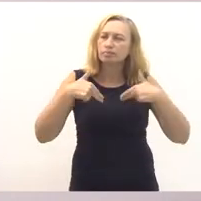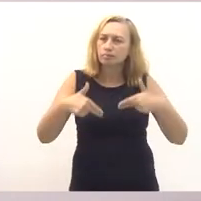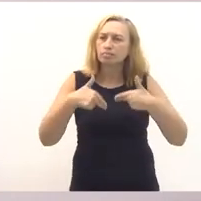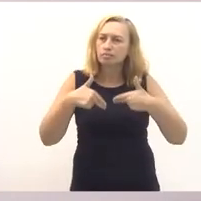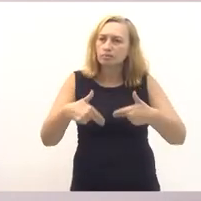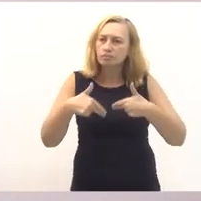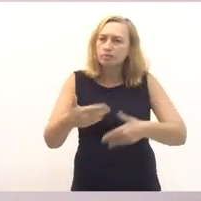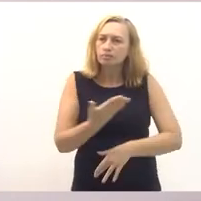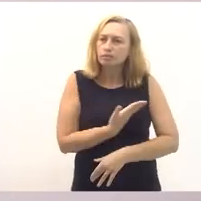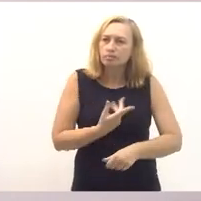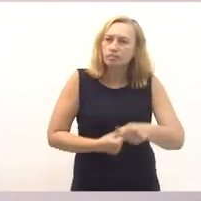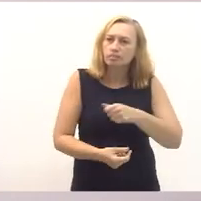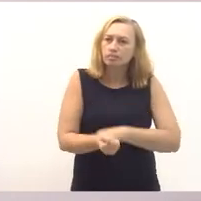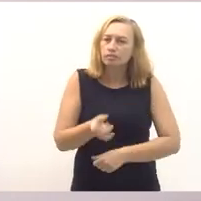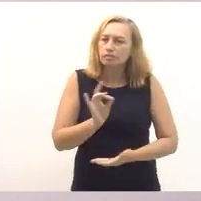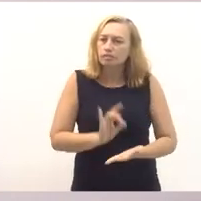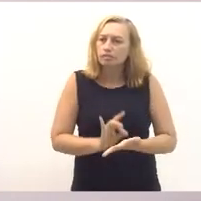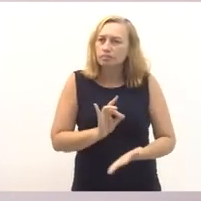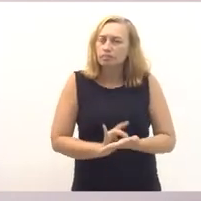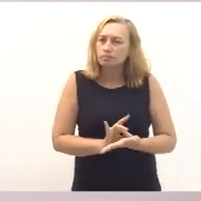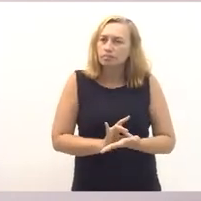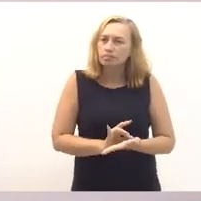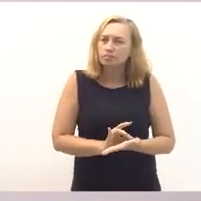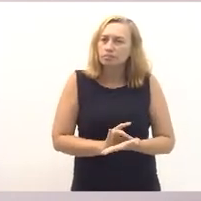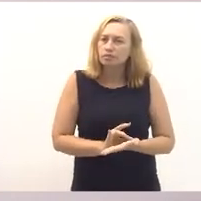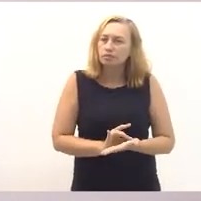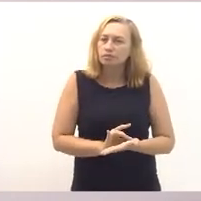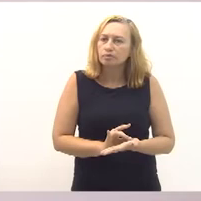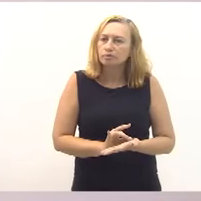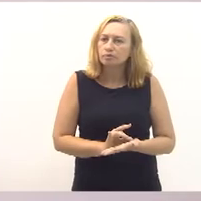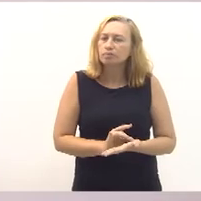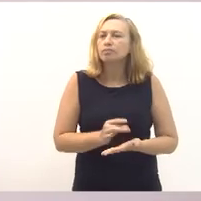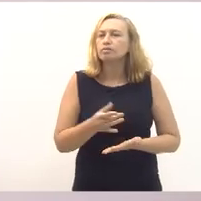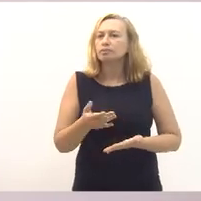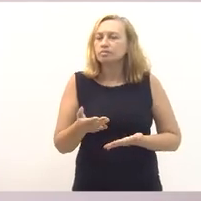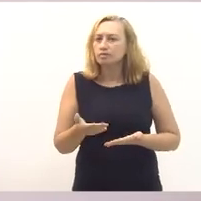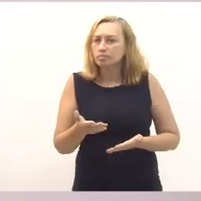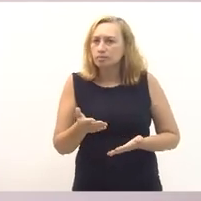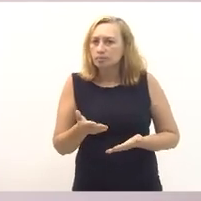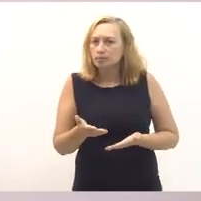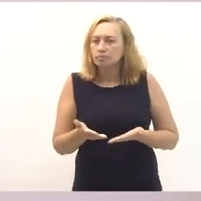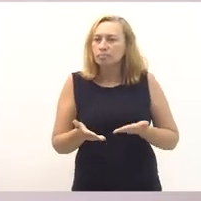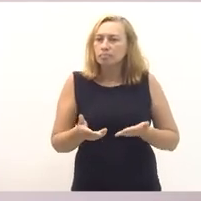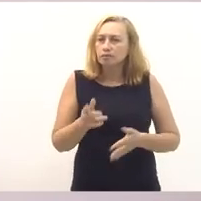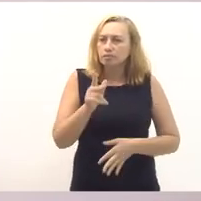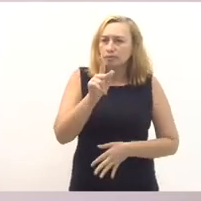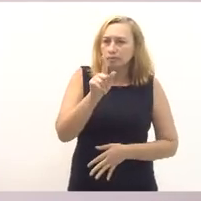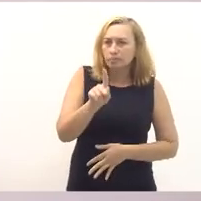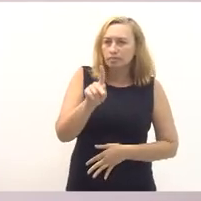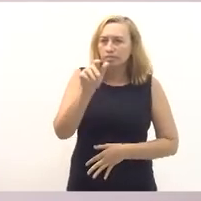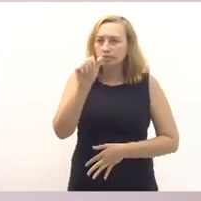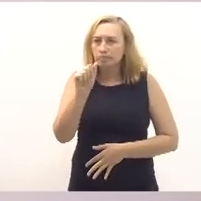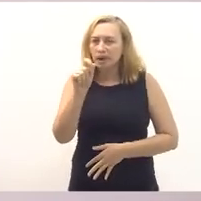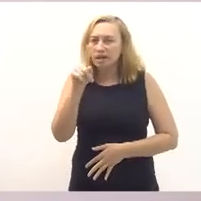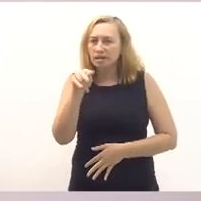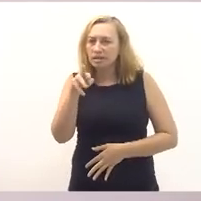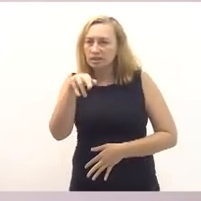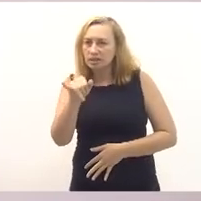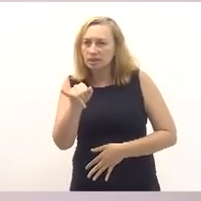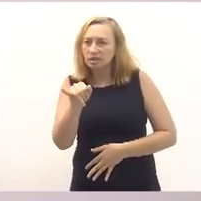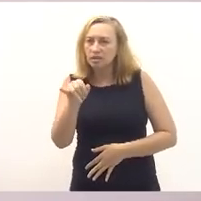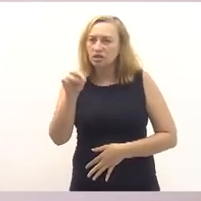o amigo eterno um verdadeiro trator de Deus então digo Padre Ticão presente